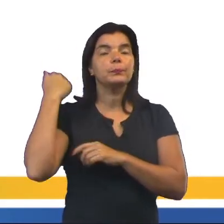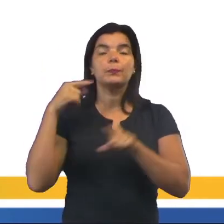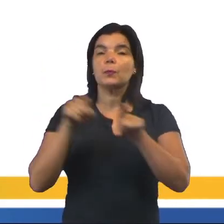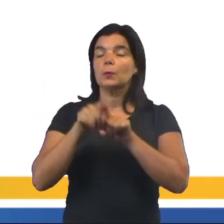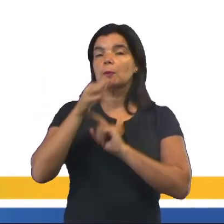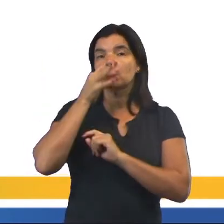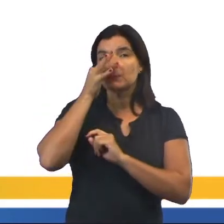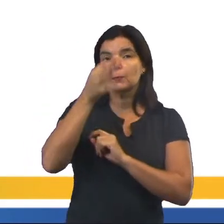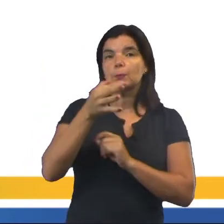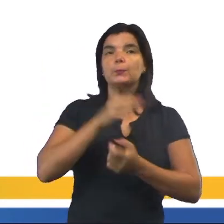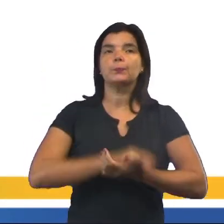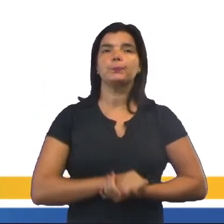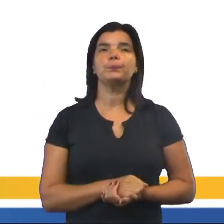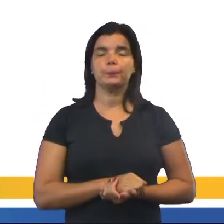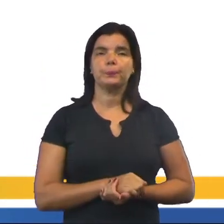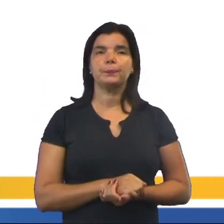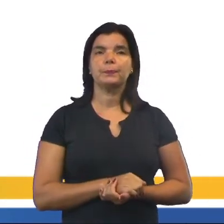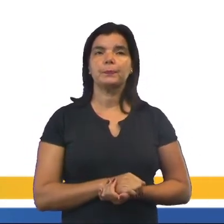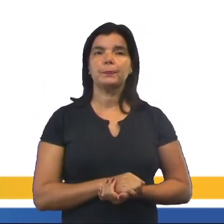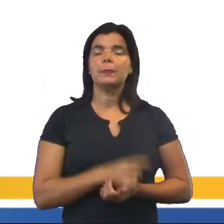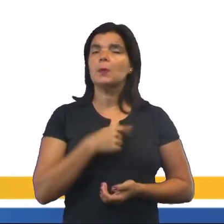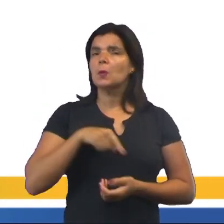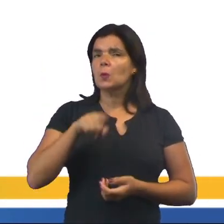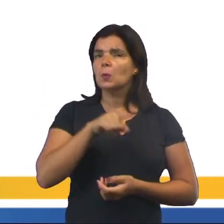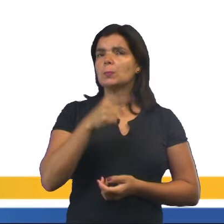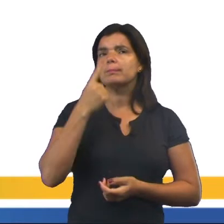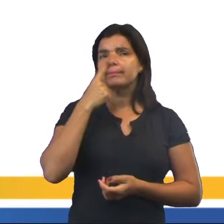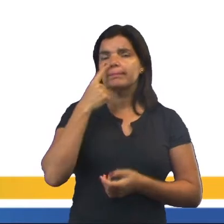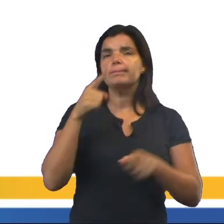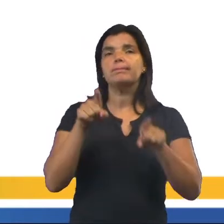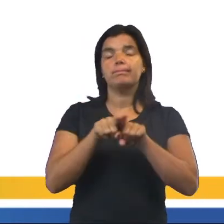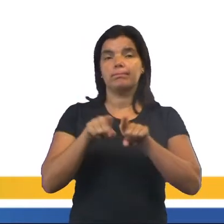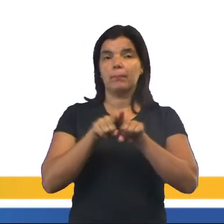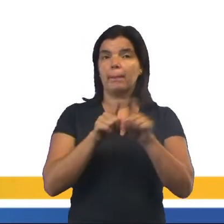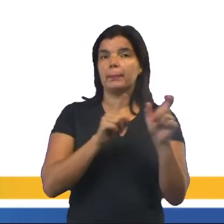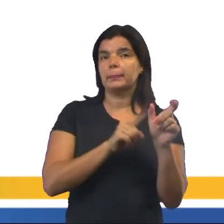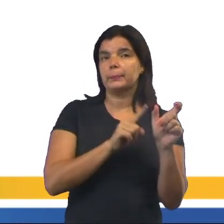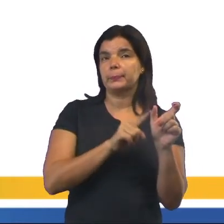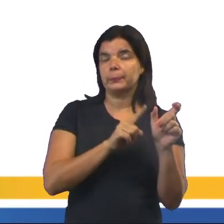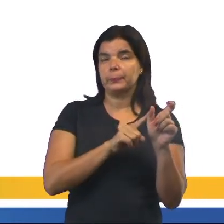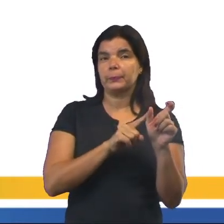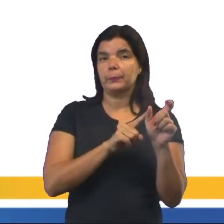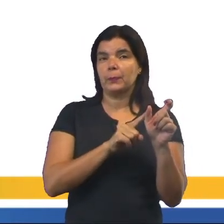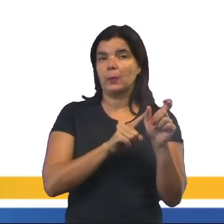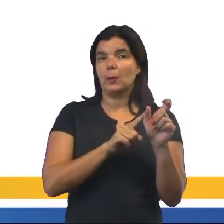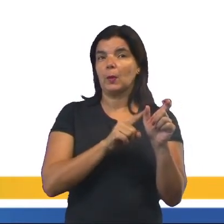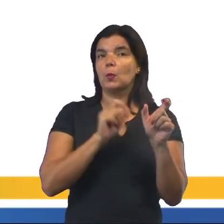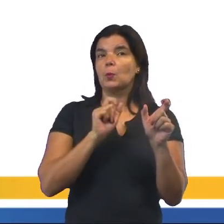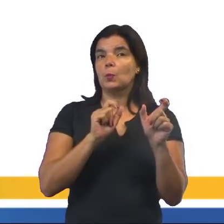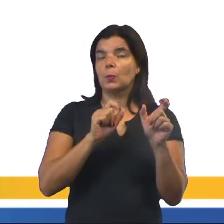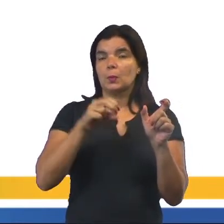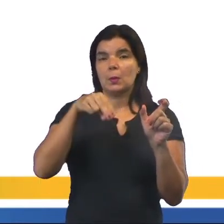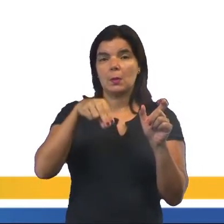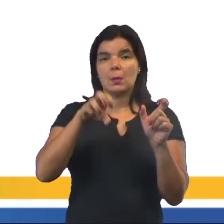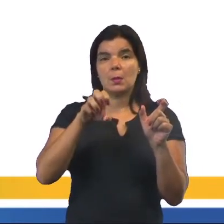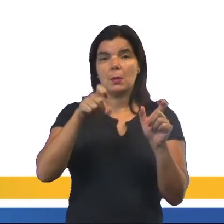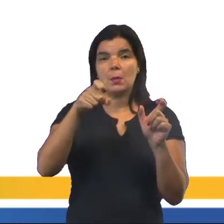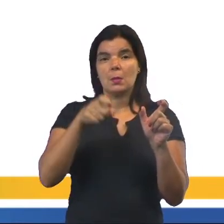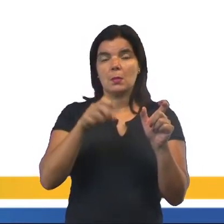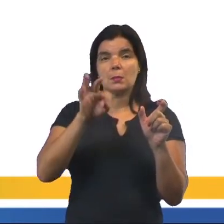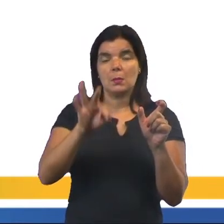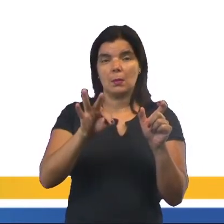future expressions. E aí nós temos também uma palavra mais chave, que é a palavra